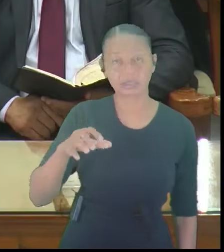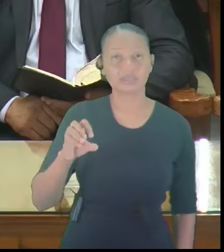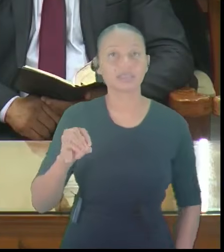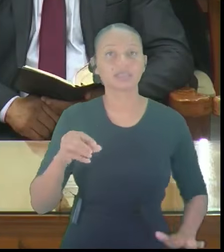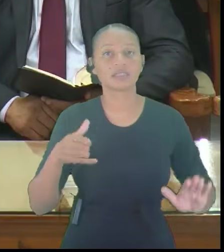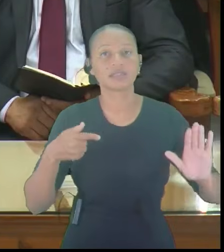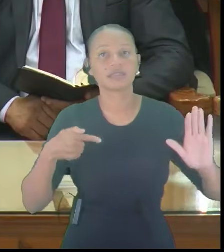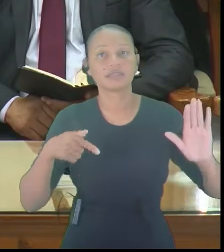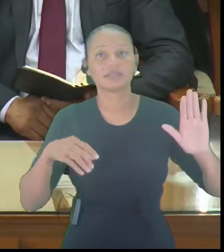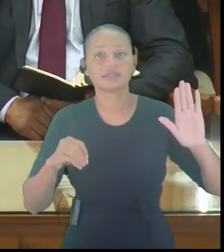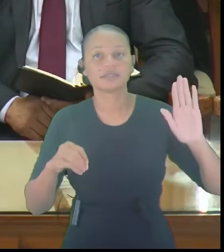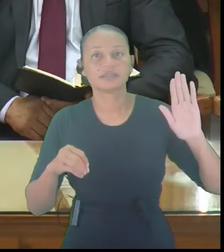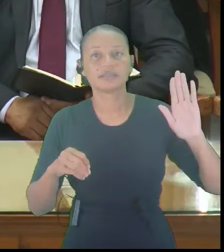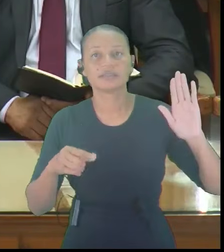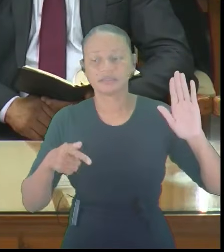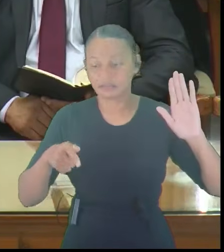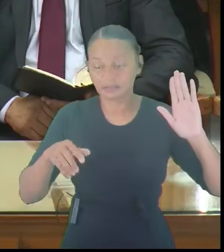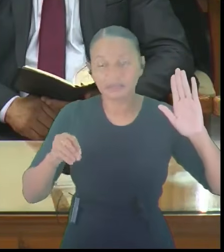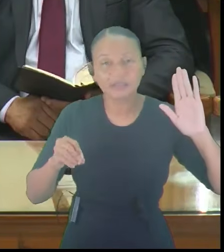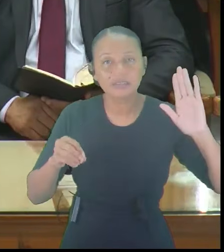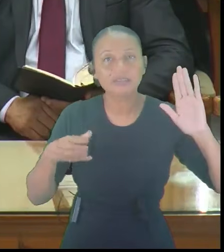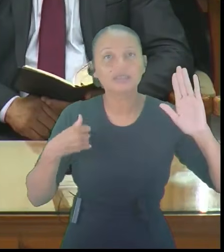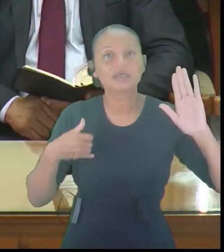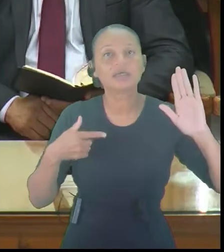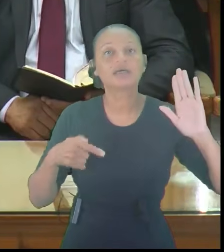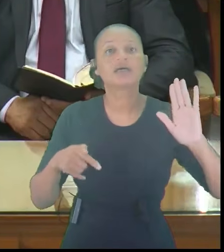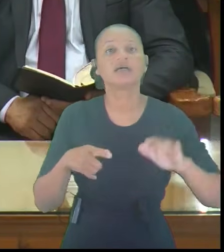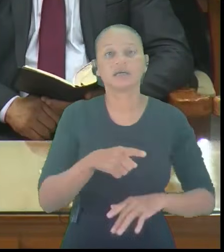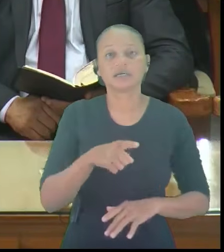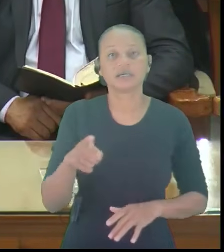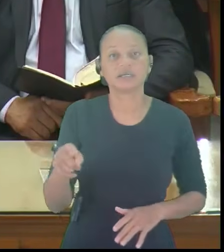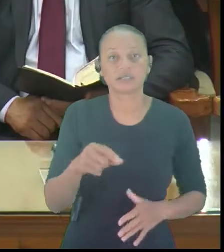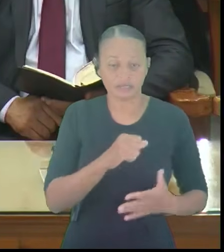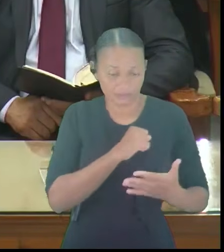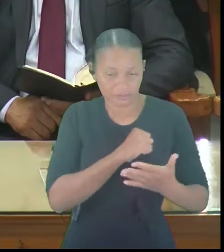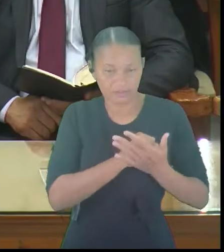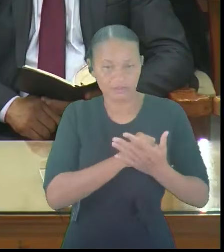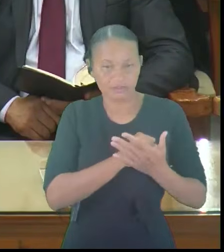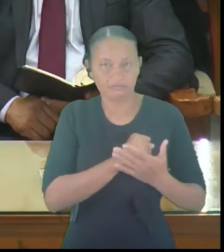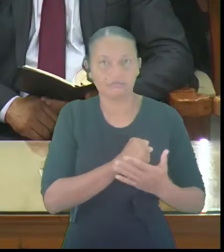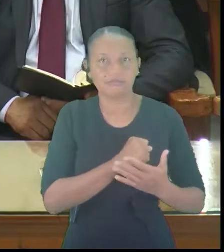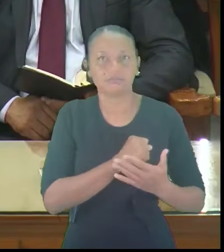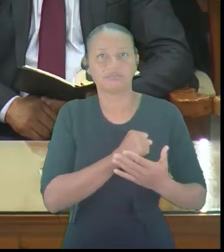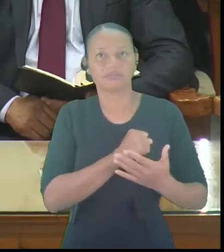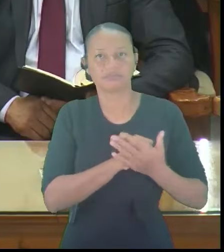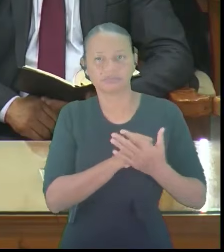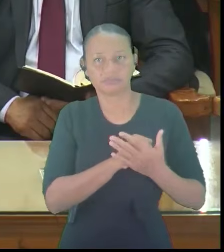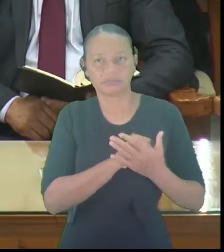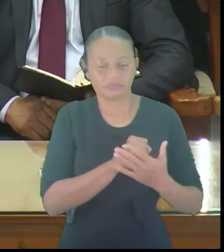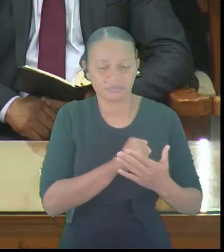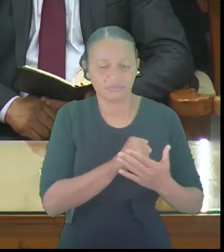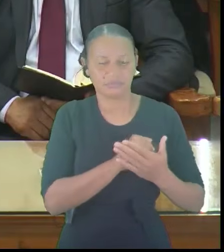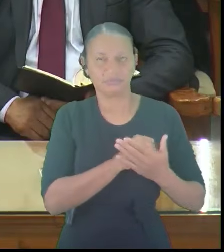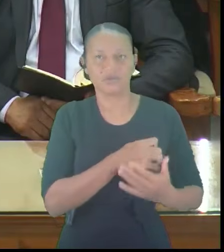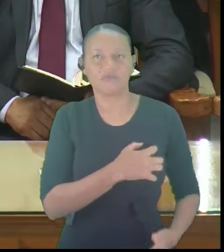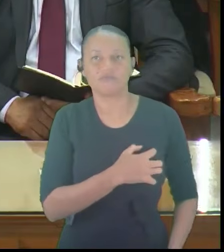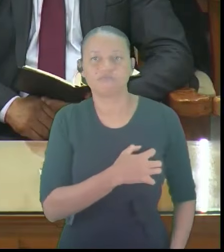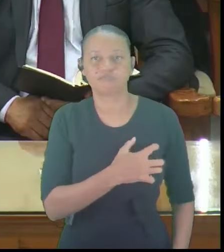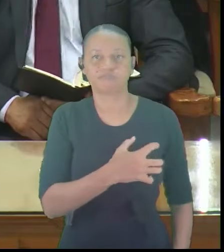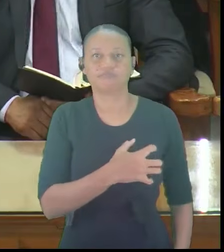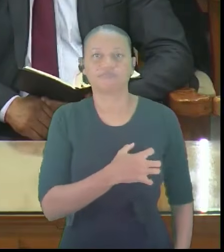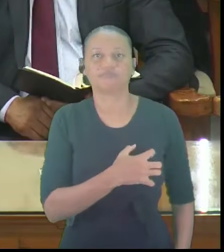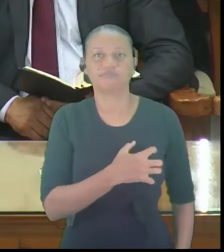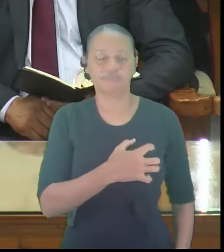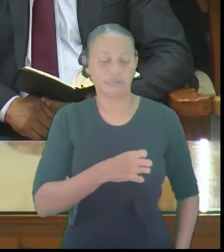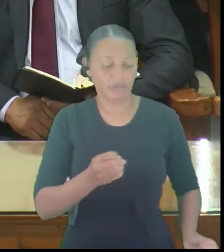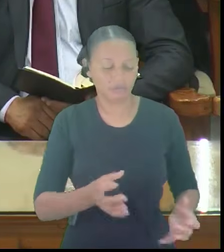mão. Já tem 70? Essa maquinazinha está com 70 anos que vem fazendo tum-tum, tum-tum. Já é um